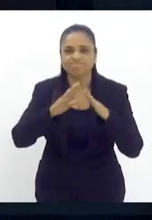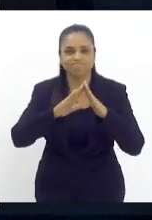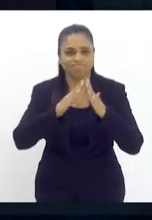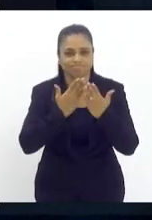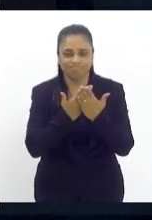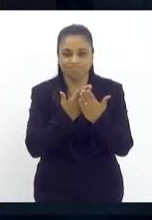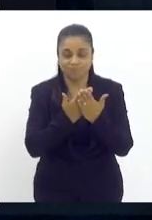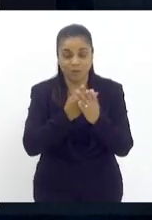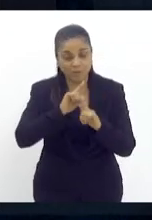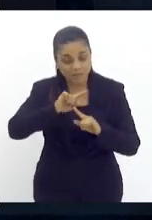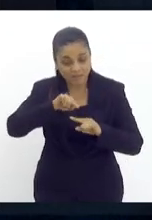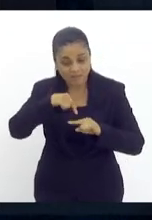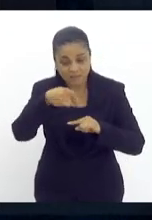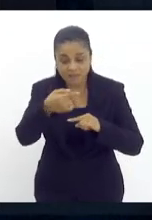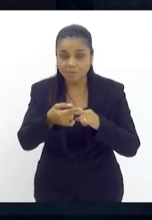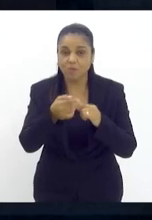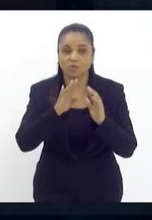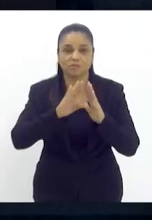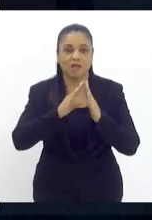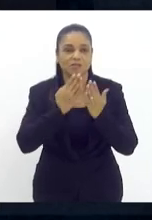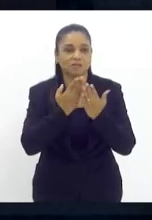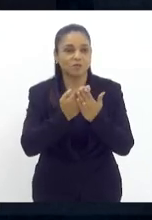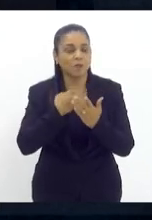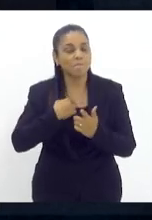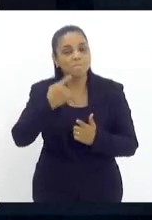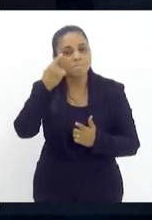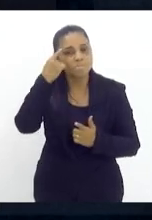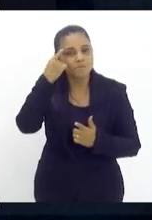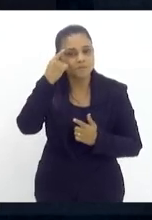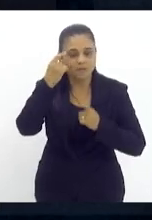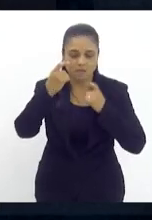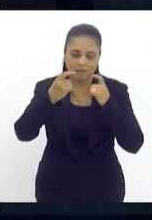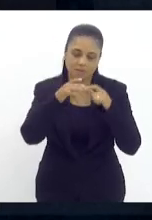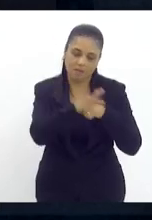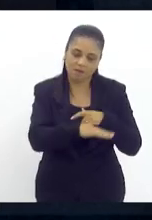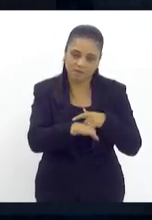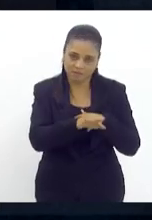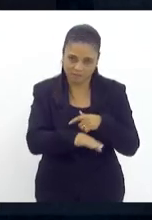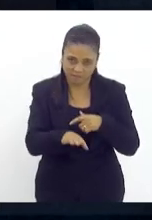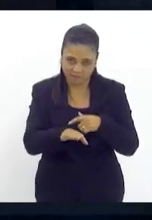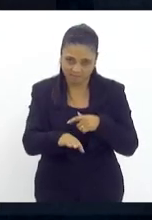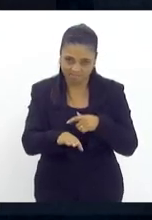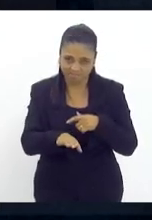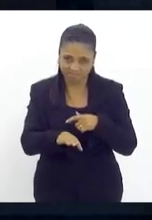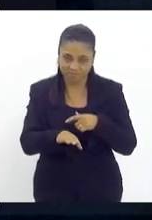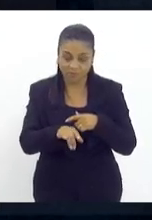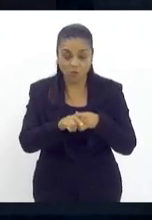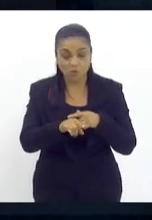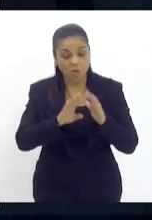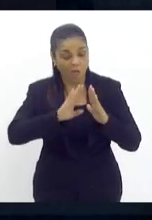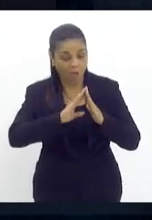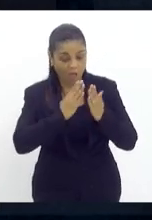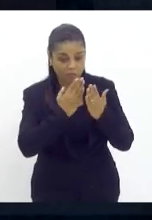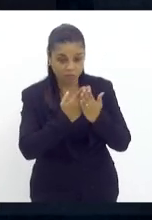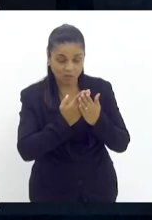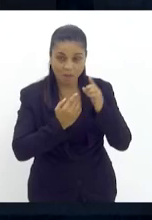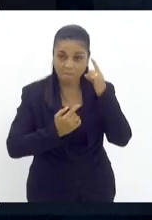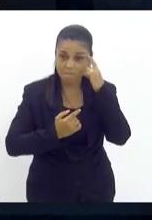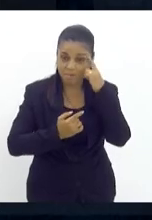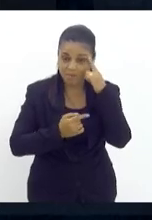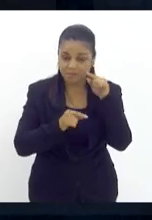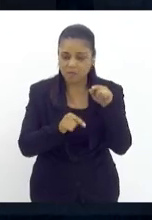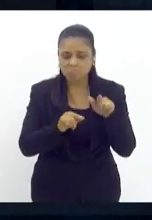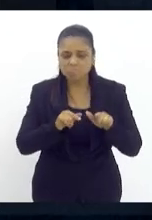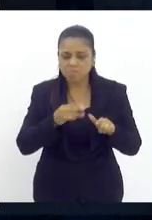só depois essa escola pensar nessa criança. E na hora que essa escola vai pensar nessa criança, qual a